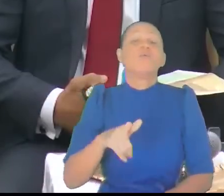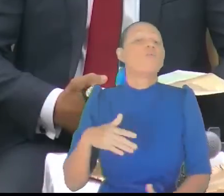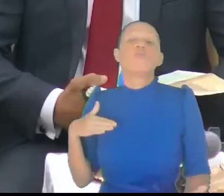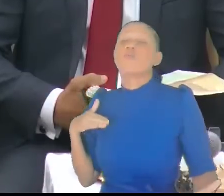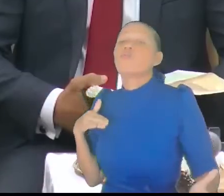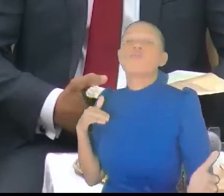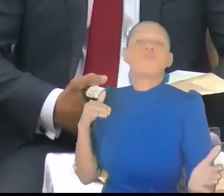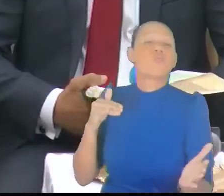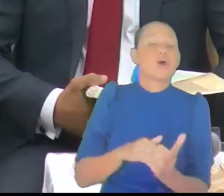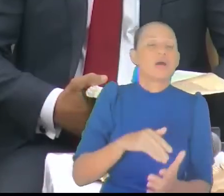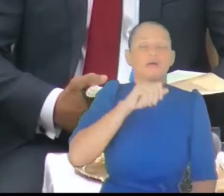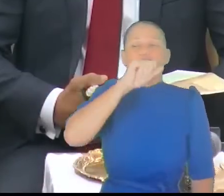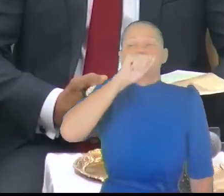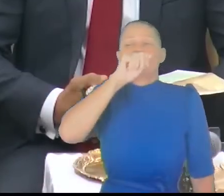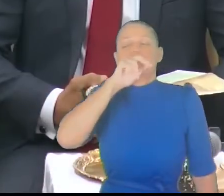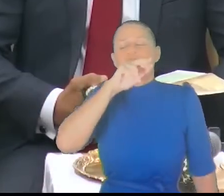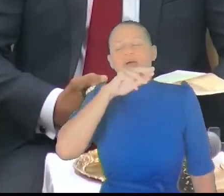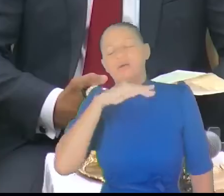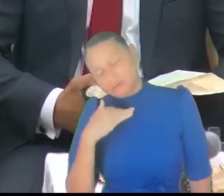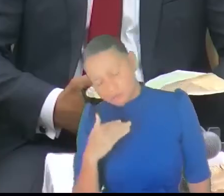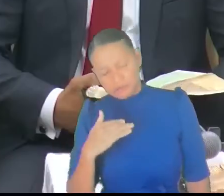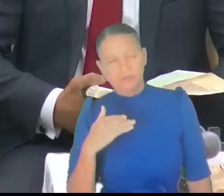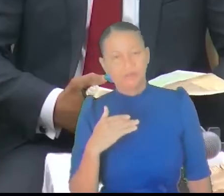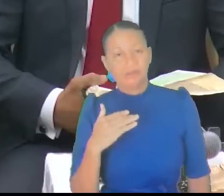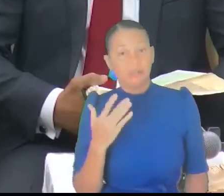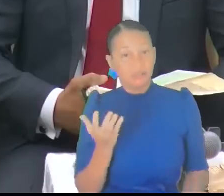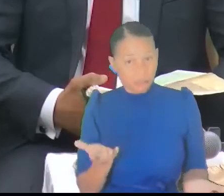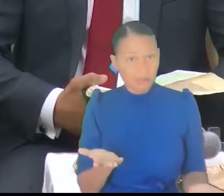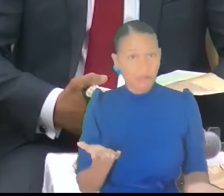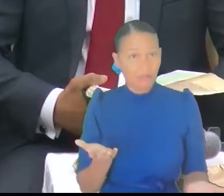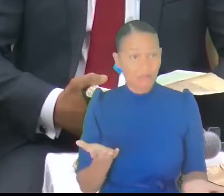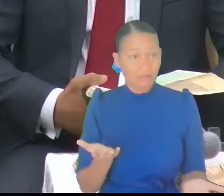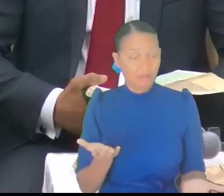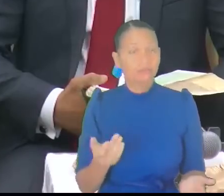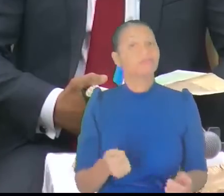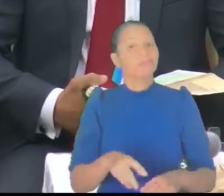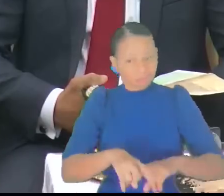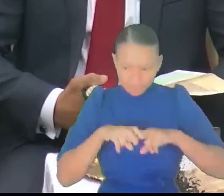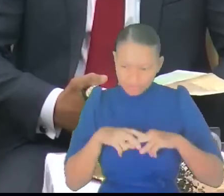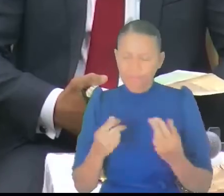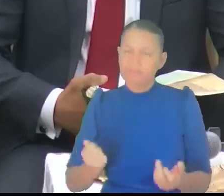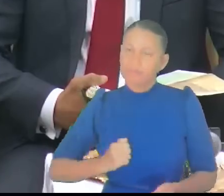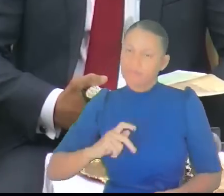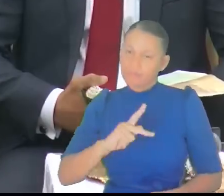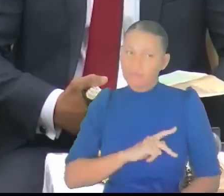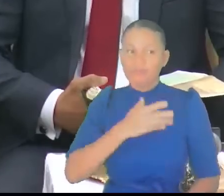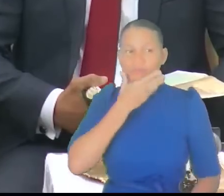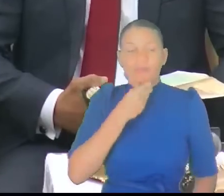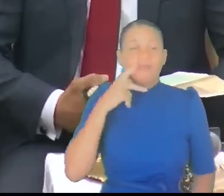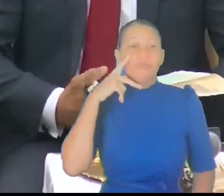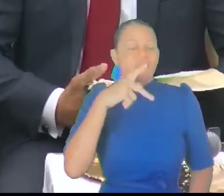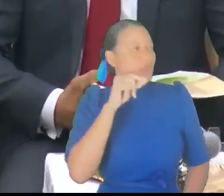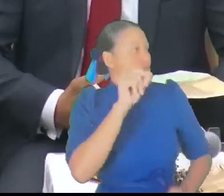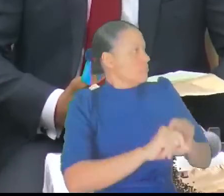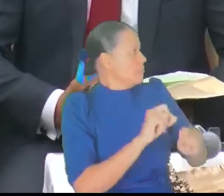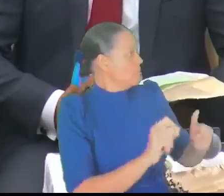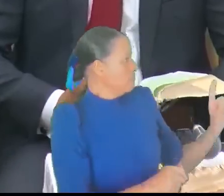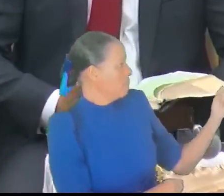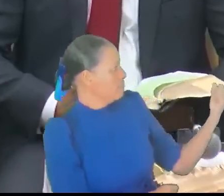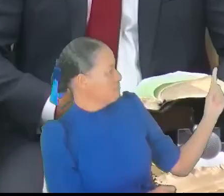último suspiro. Por isso que o apóstolo, ou melhor, o profeta disse, quem é esta